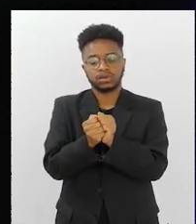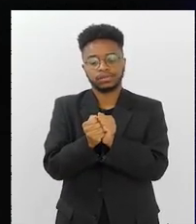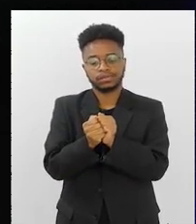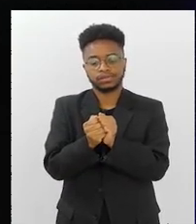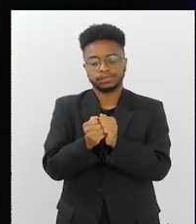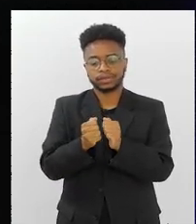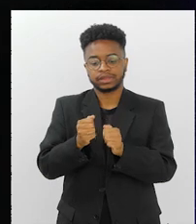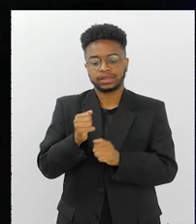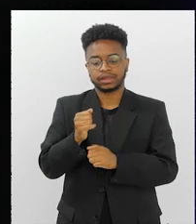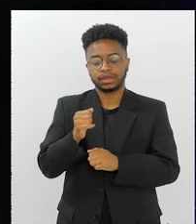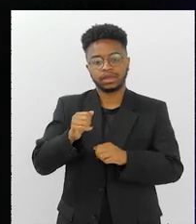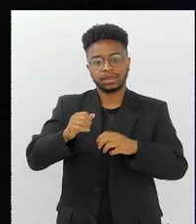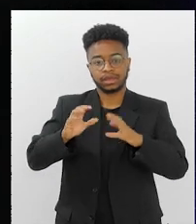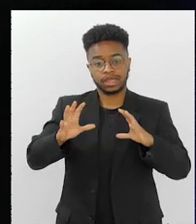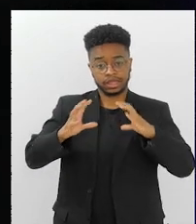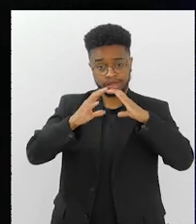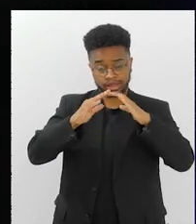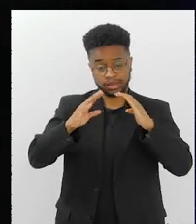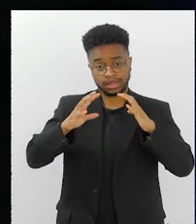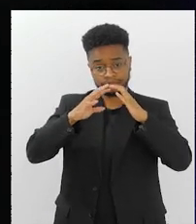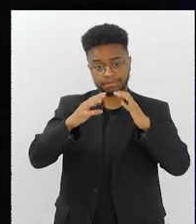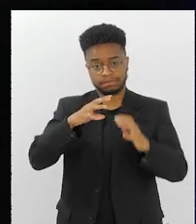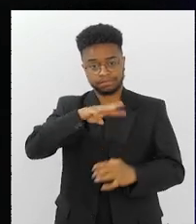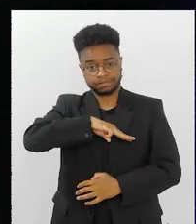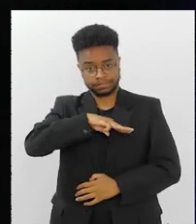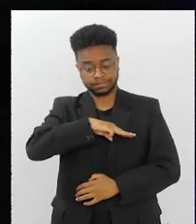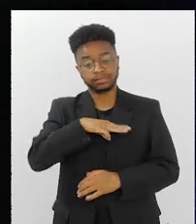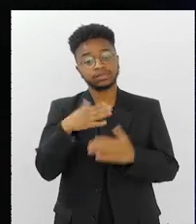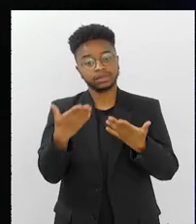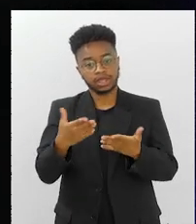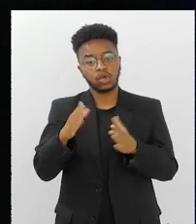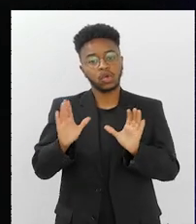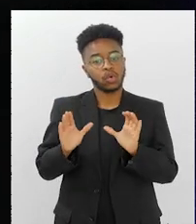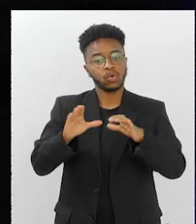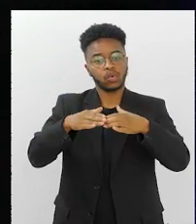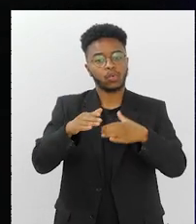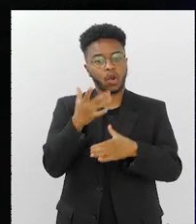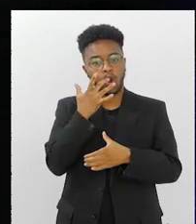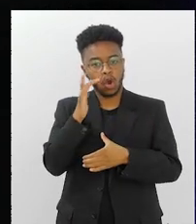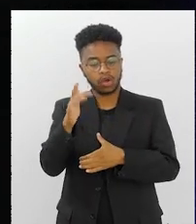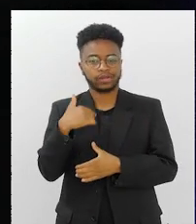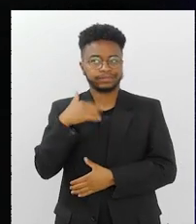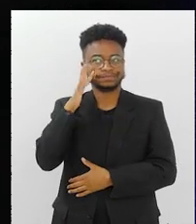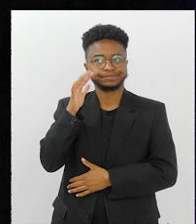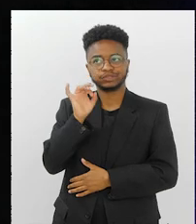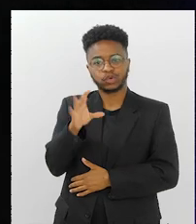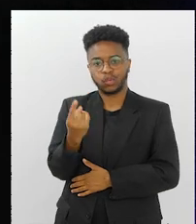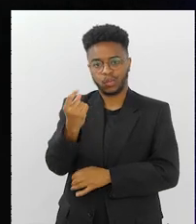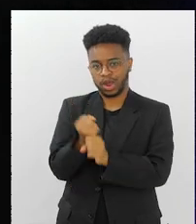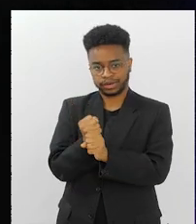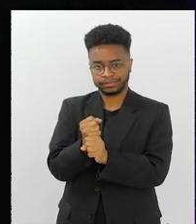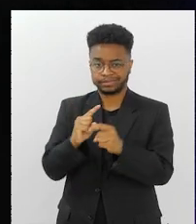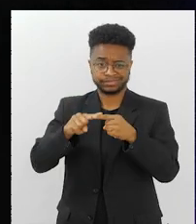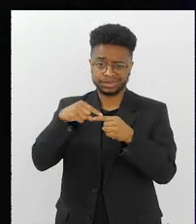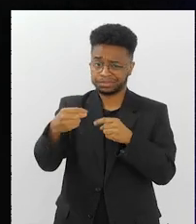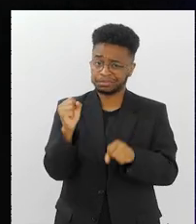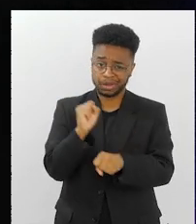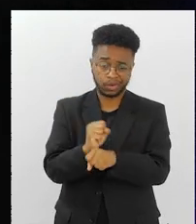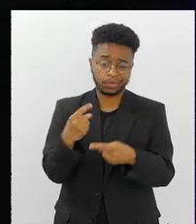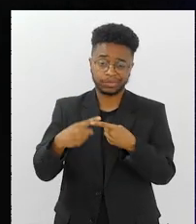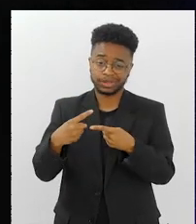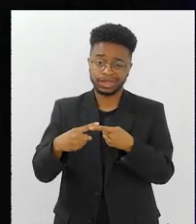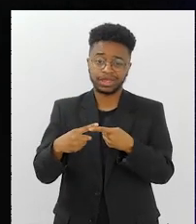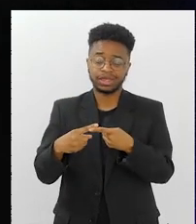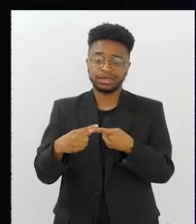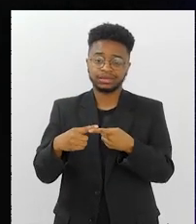estava no acesso à escola no grupo na Série Ouro e aí ilusão né que eu ia ficar só ano no carnaval acabou